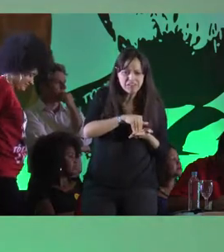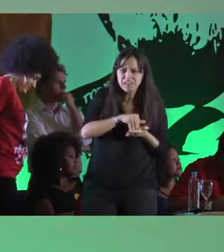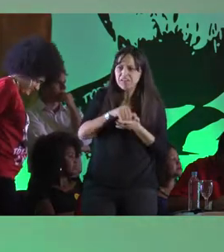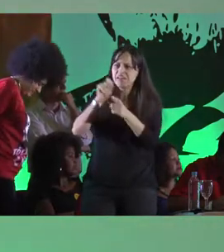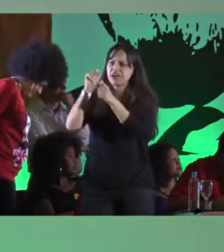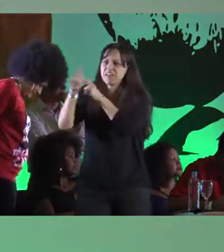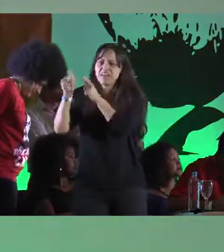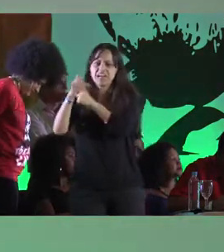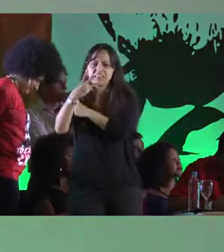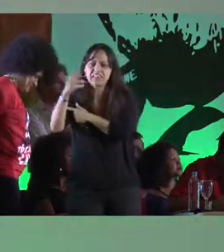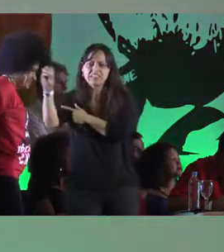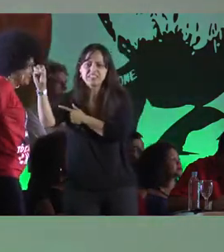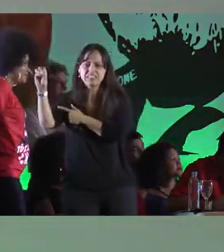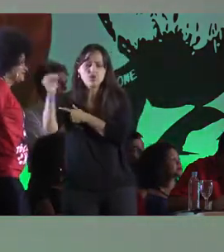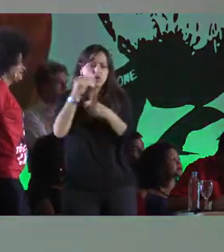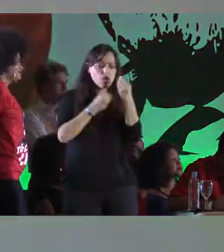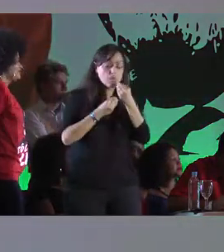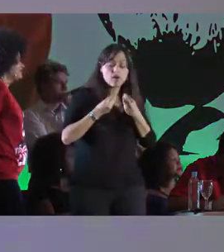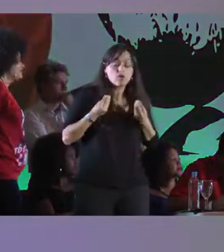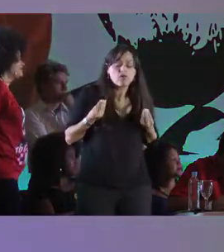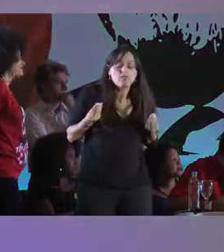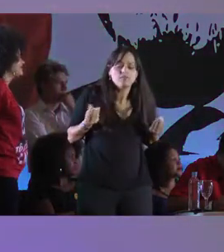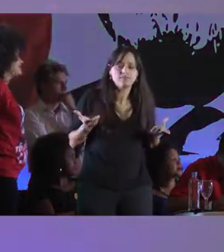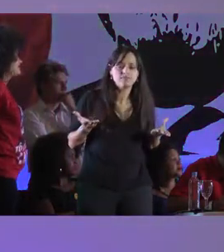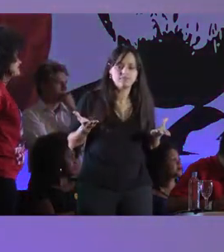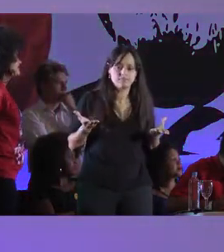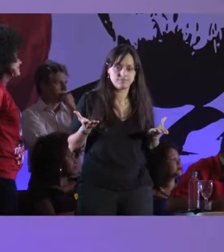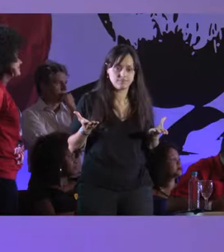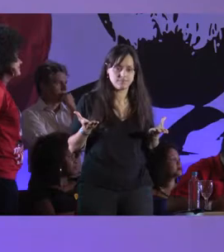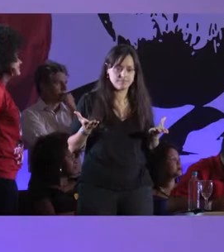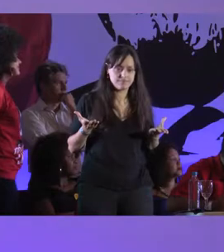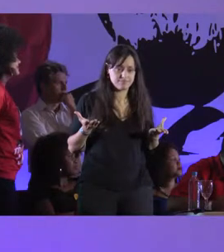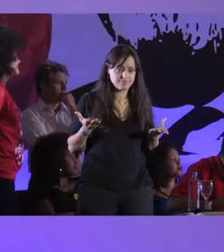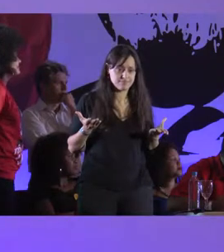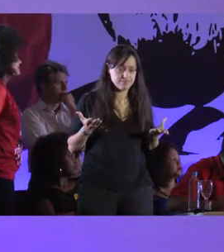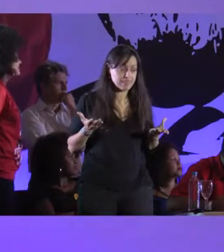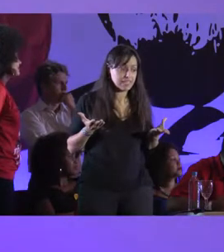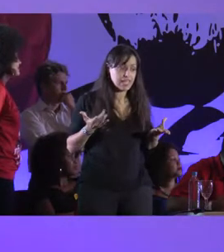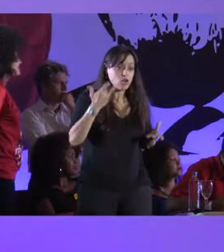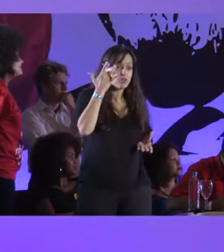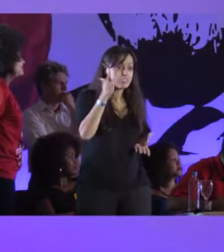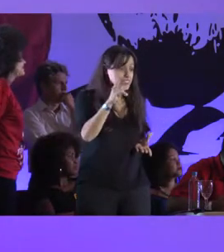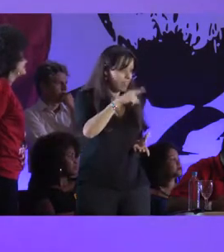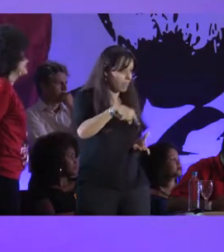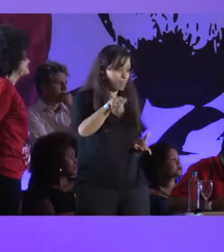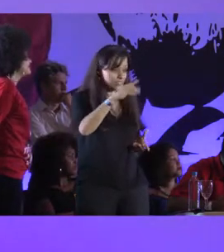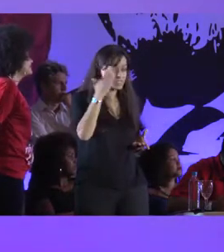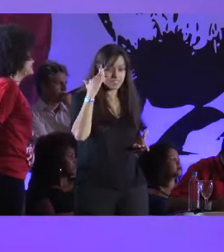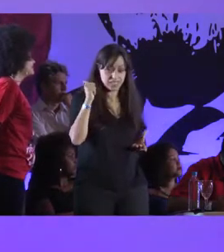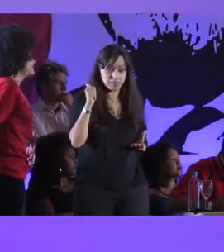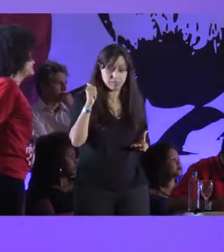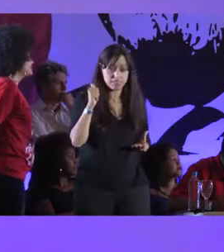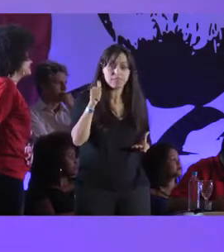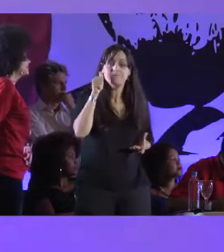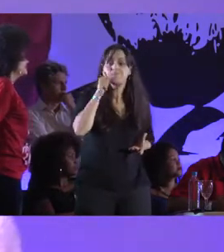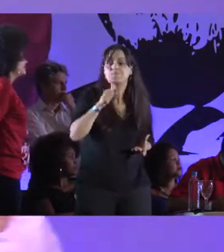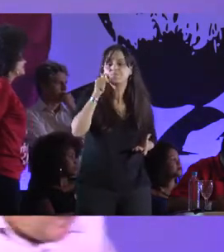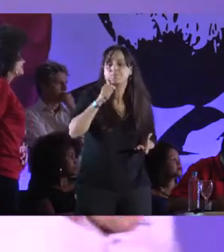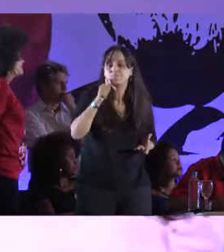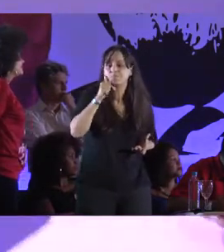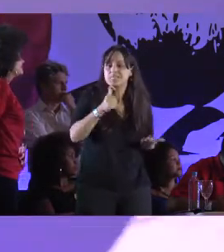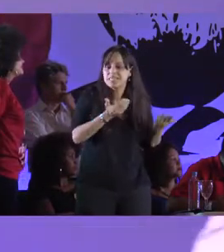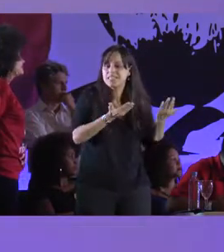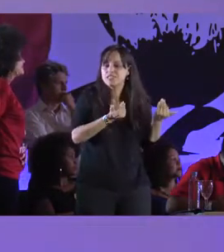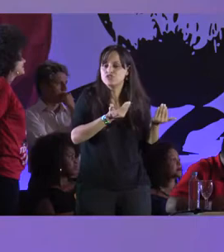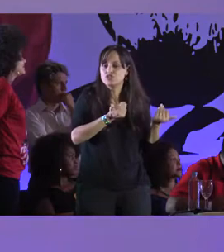pagar, não sobra para comer. Eu não sei se vocês acompanharam o discurso da menina que